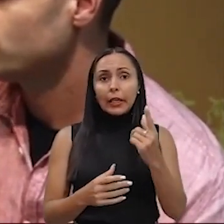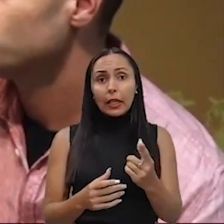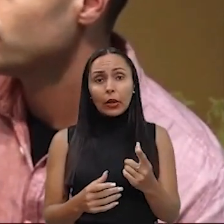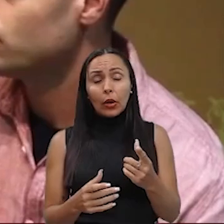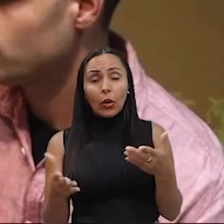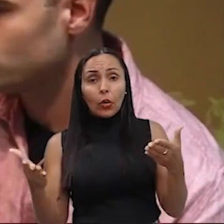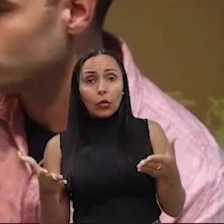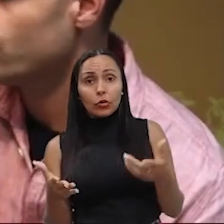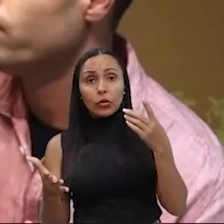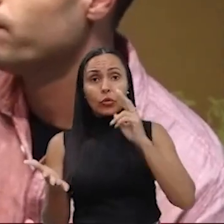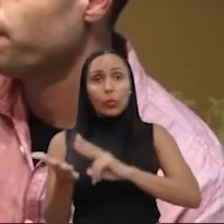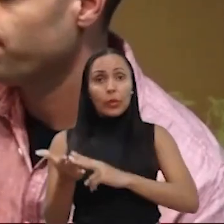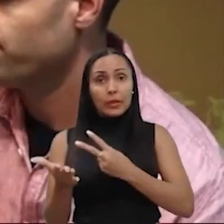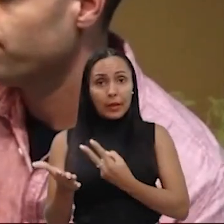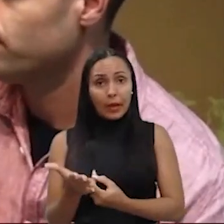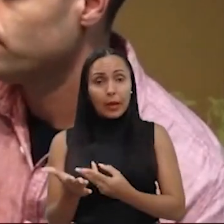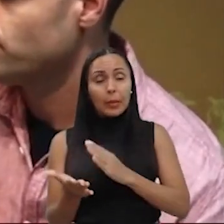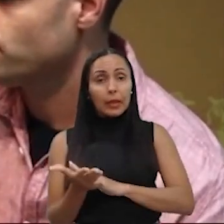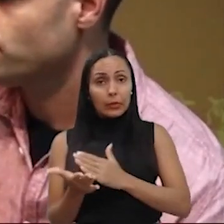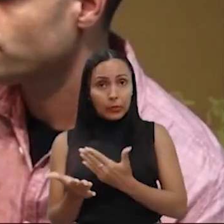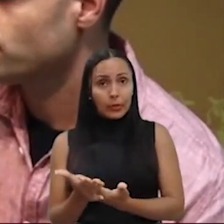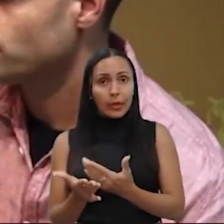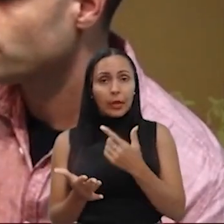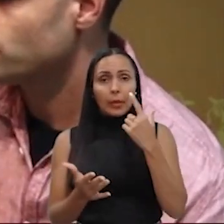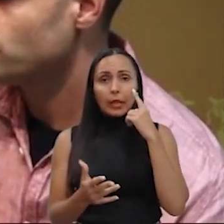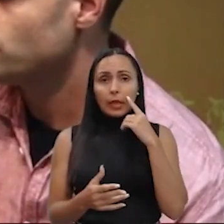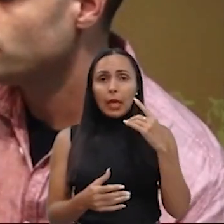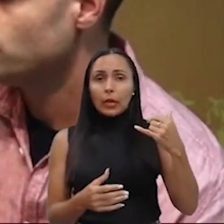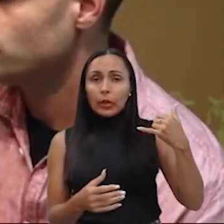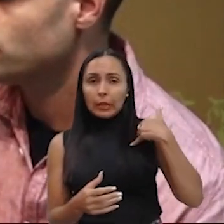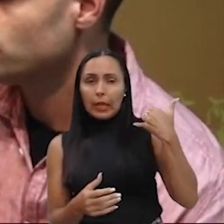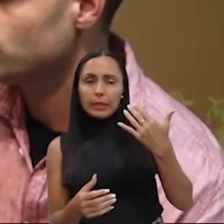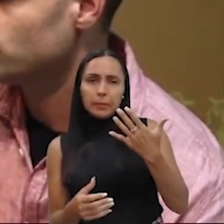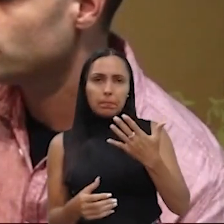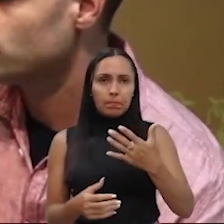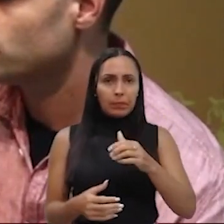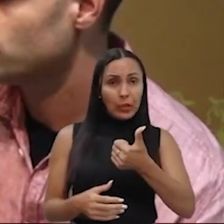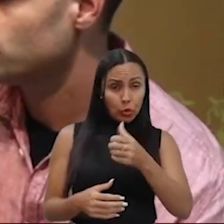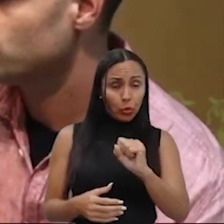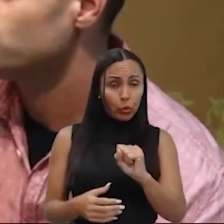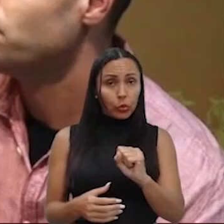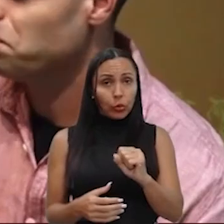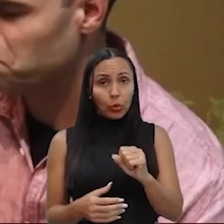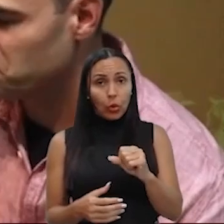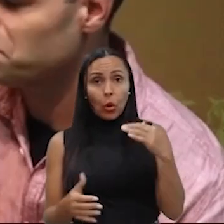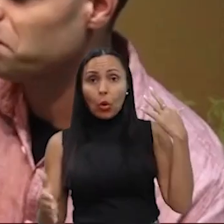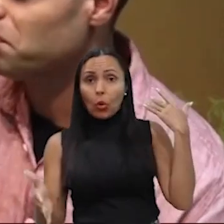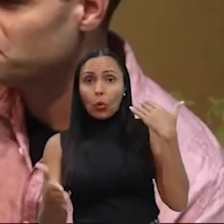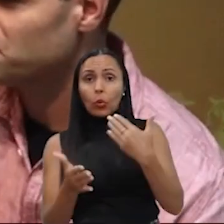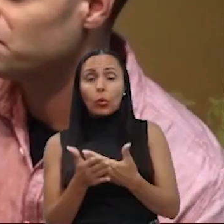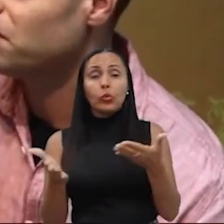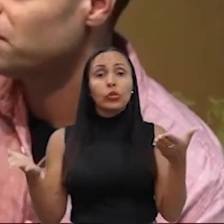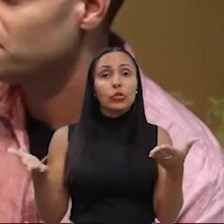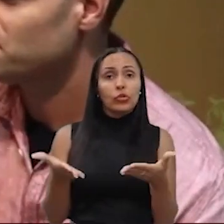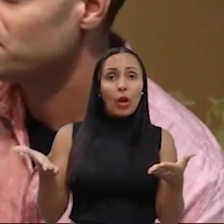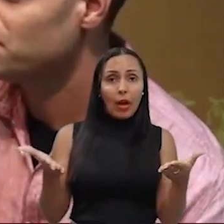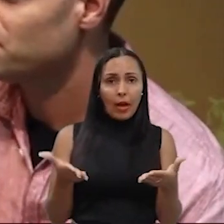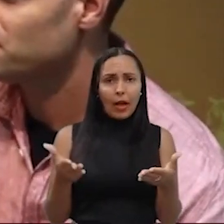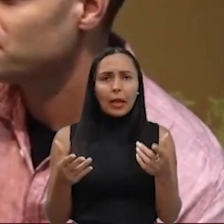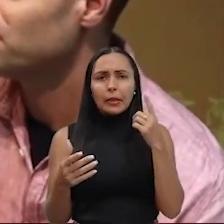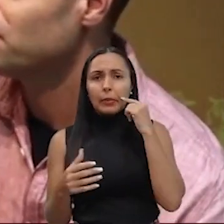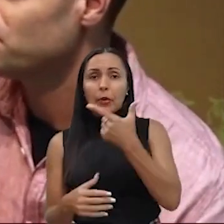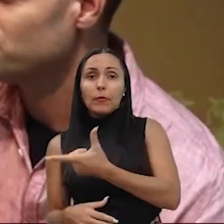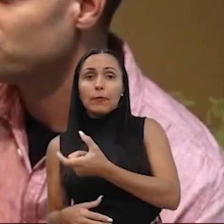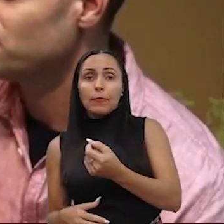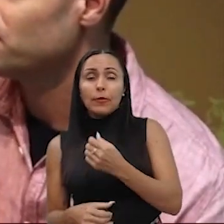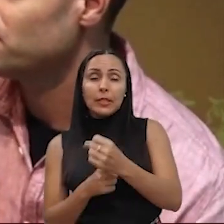Comecei a atuar profissionalmente aos 18, e hoje já tem aí quase 20 anos de trabalho, né, como